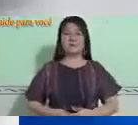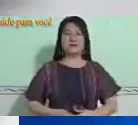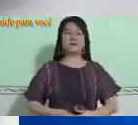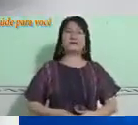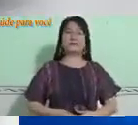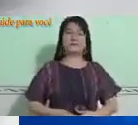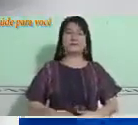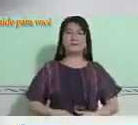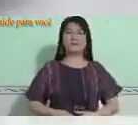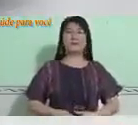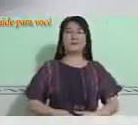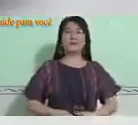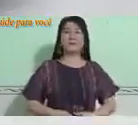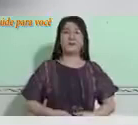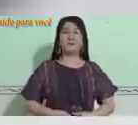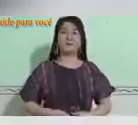testículos.